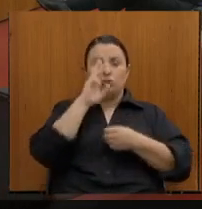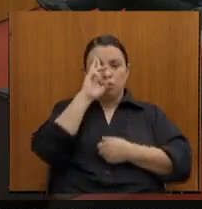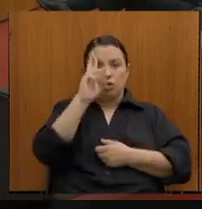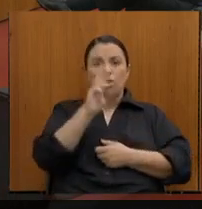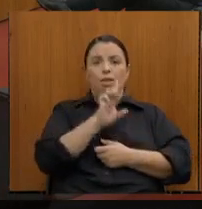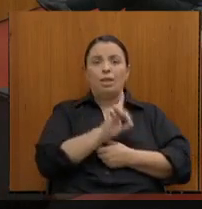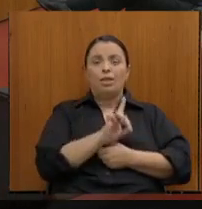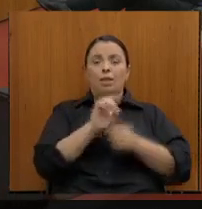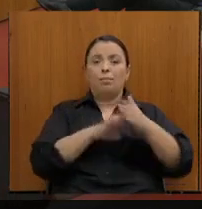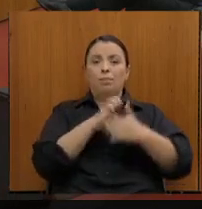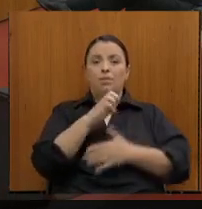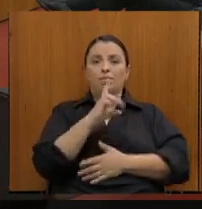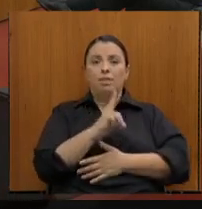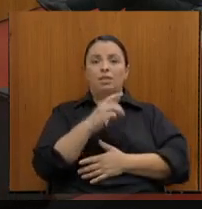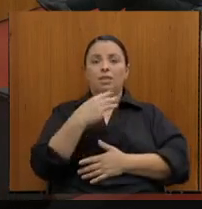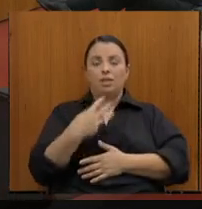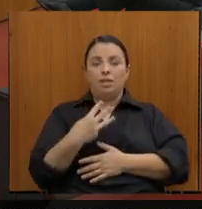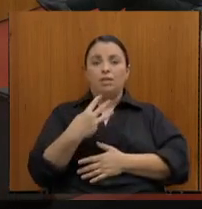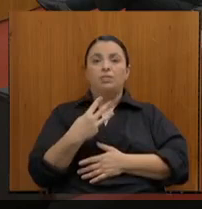energias renováveis